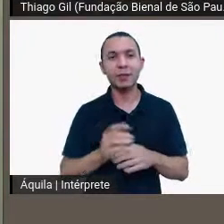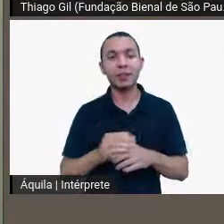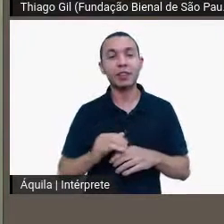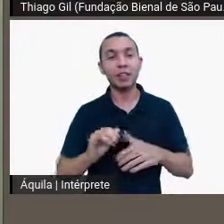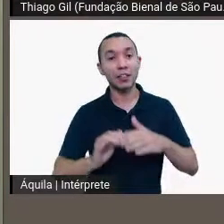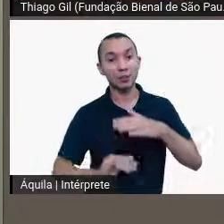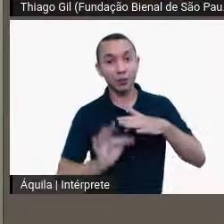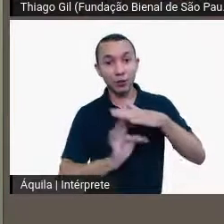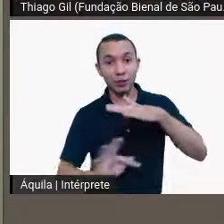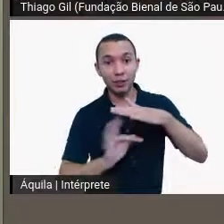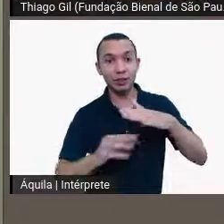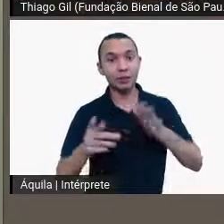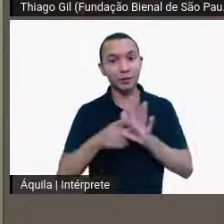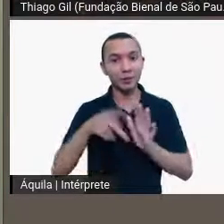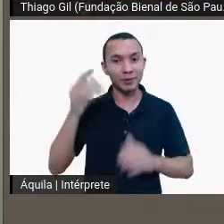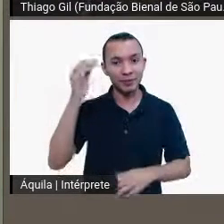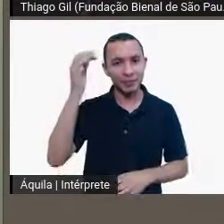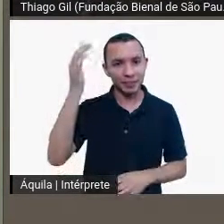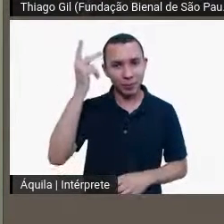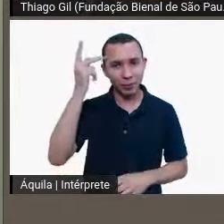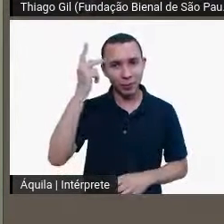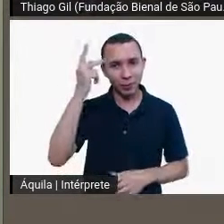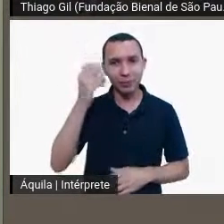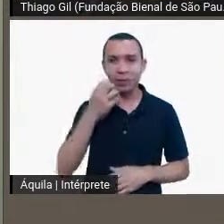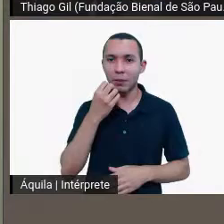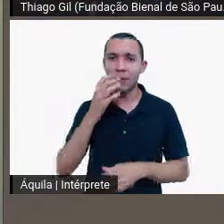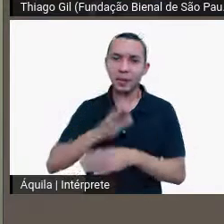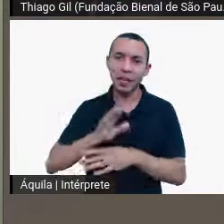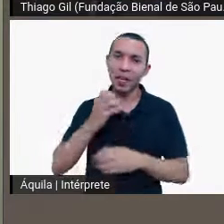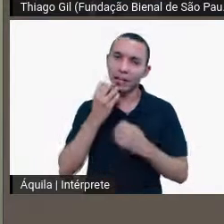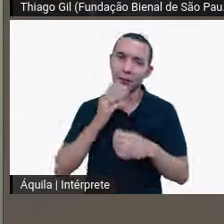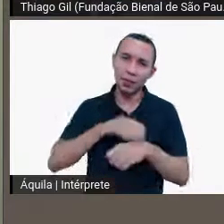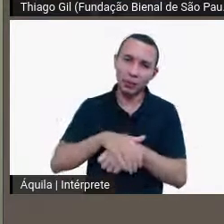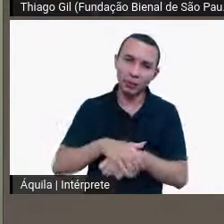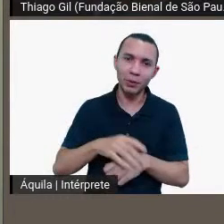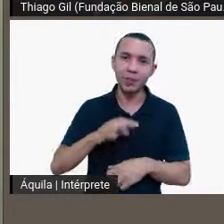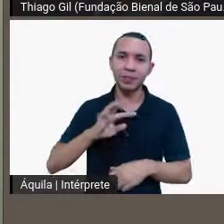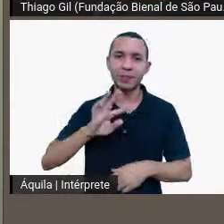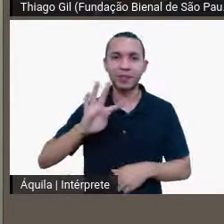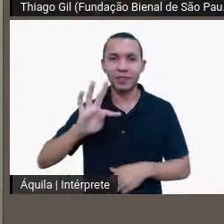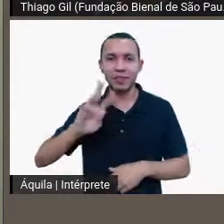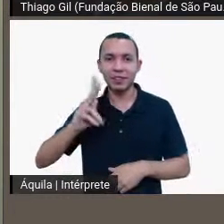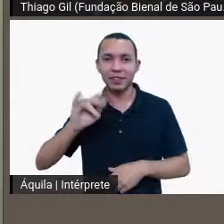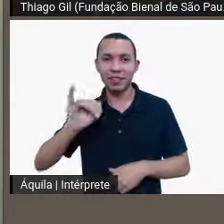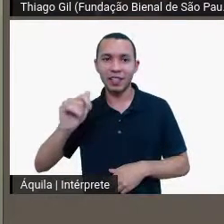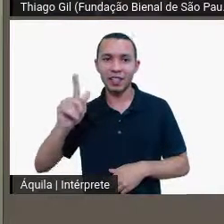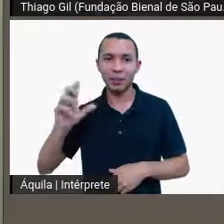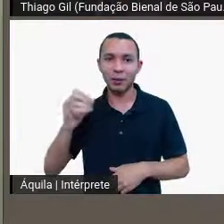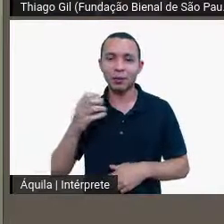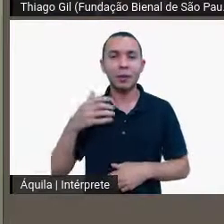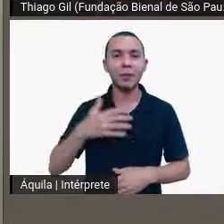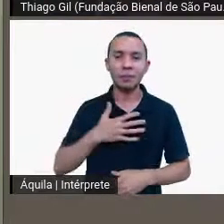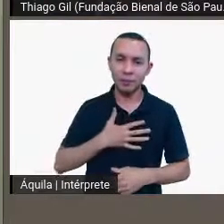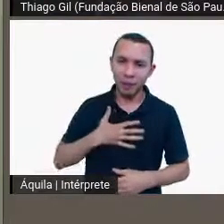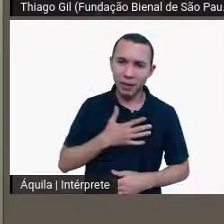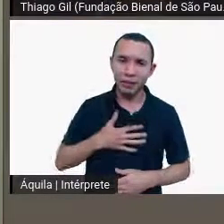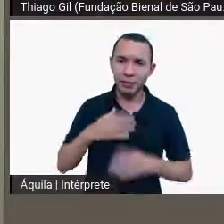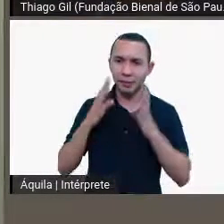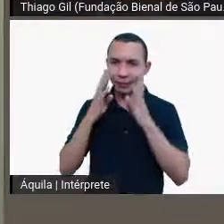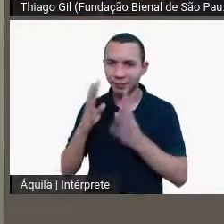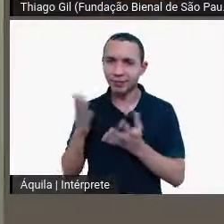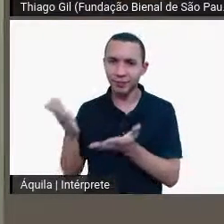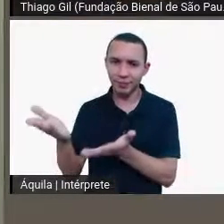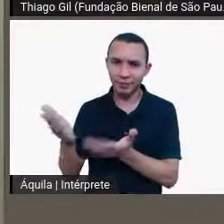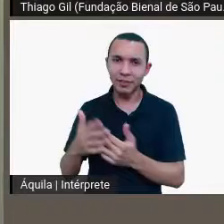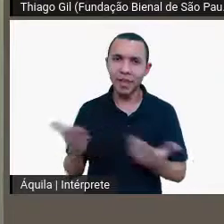Paulo. Então, Tiago, boa tarde, boa noite, e, por favor, é um prazer te ouvir aqui. Vamos